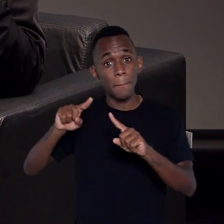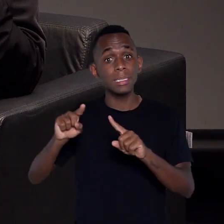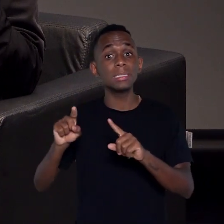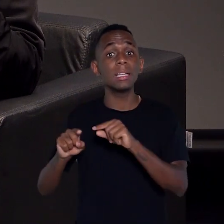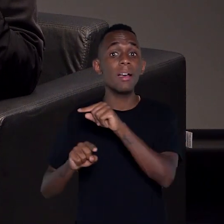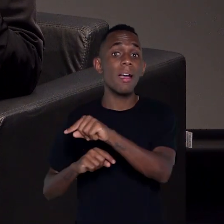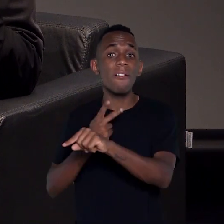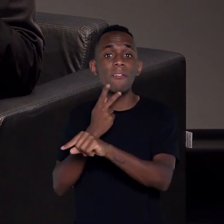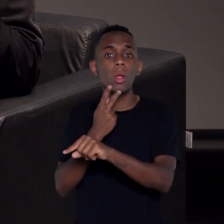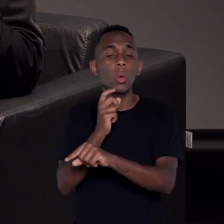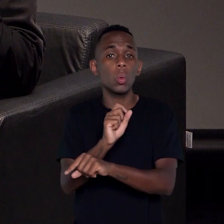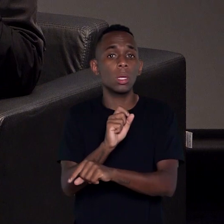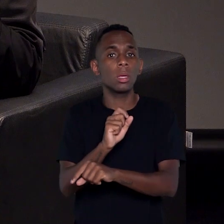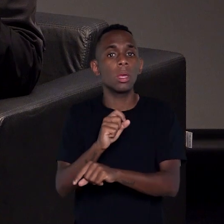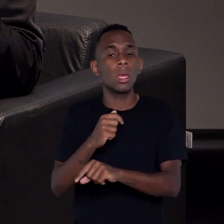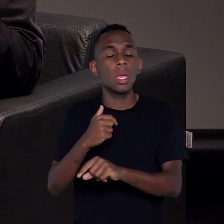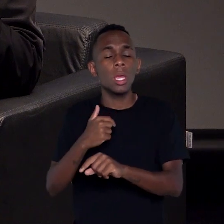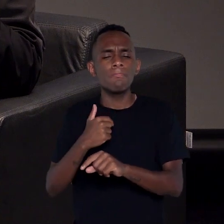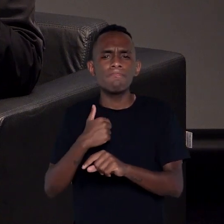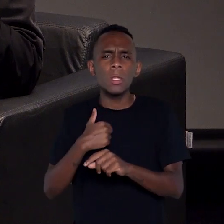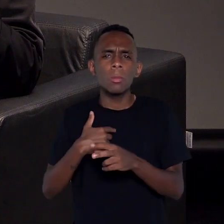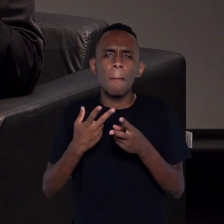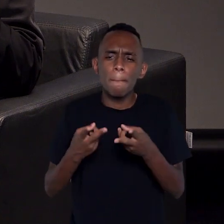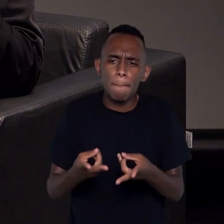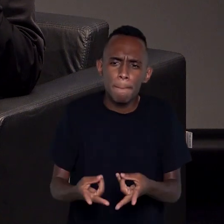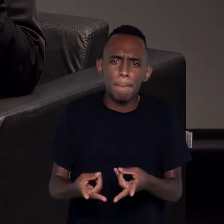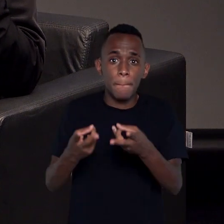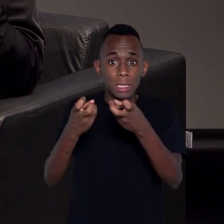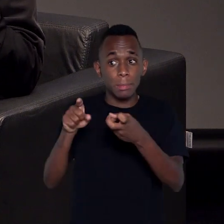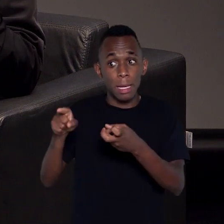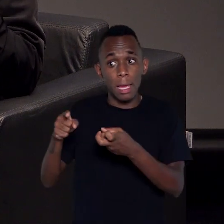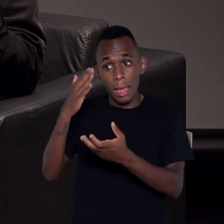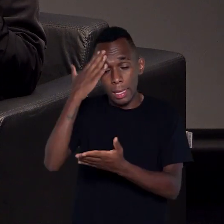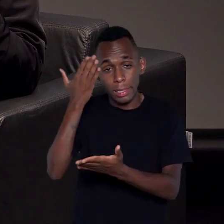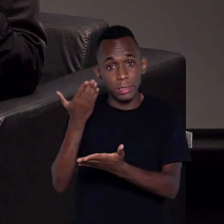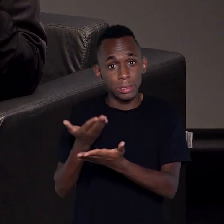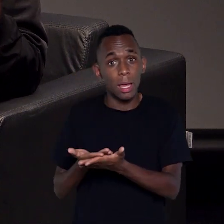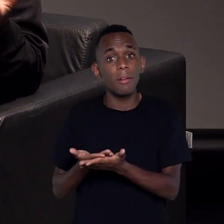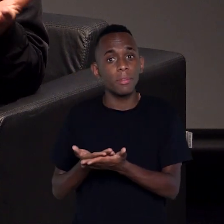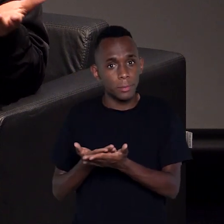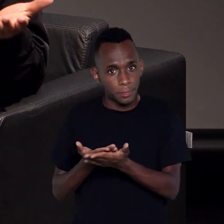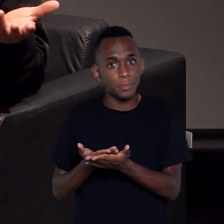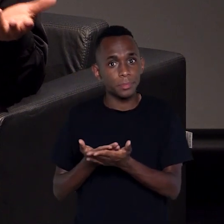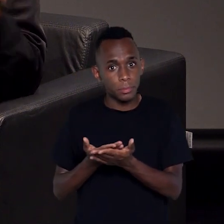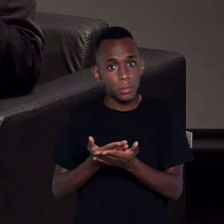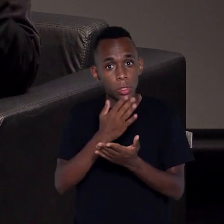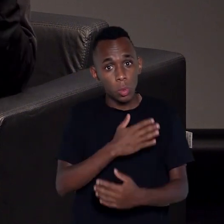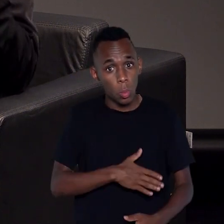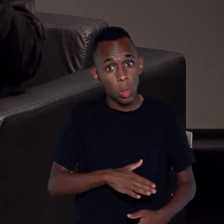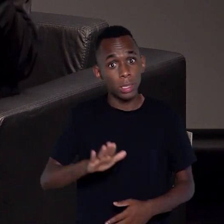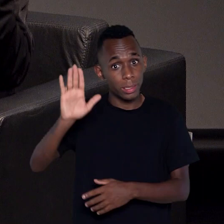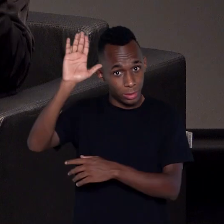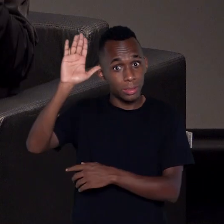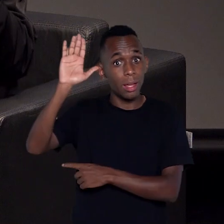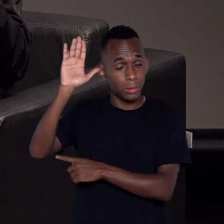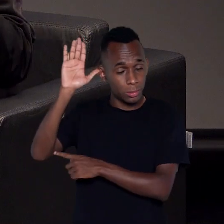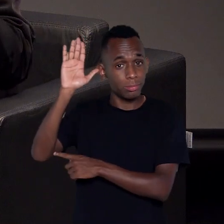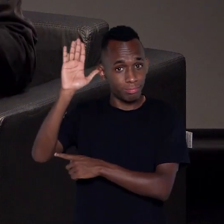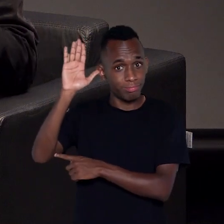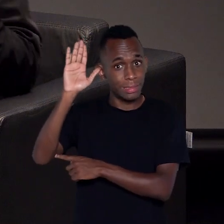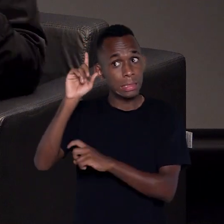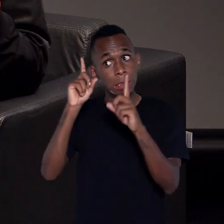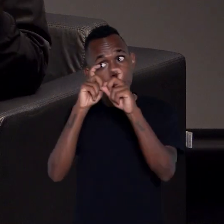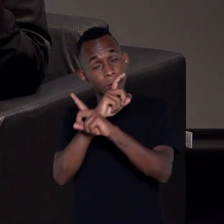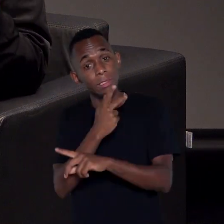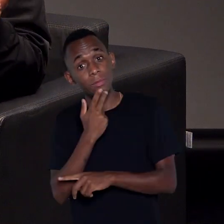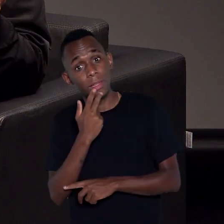disse: ali, o que é que eu vi naquela história? Ela fazia uma defesa de um candidato. É tão complicado falar assim